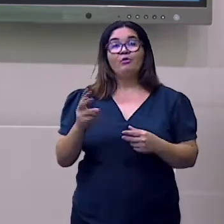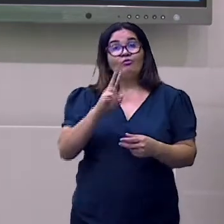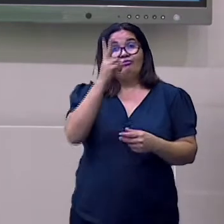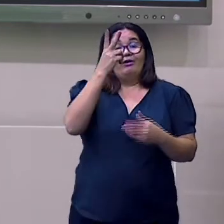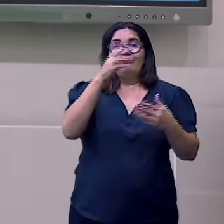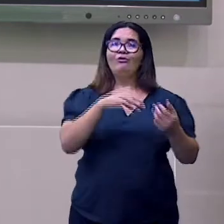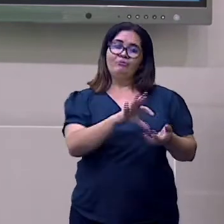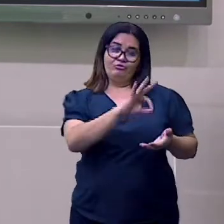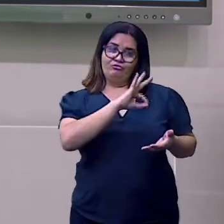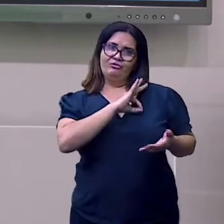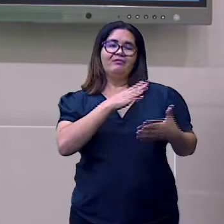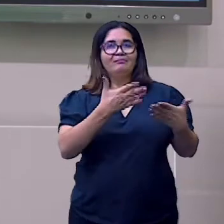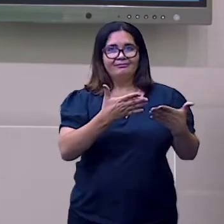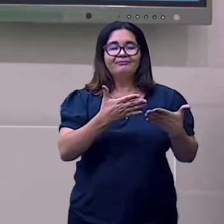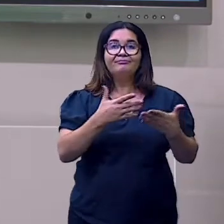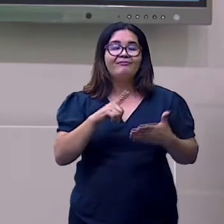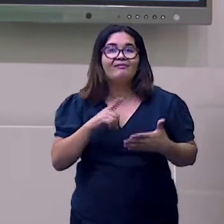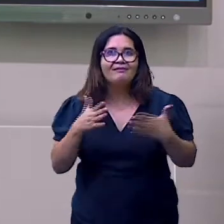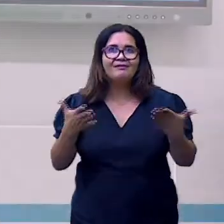Em